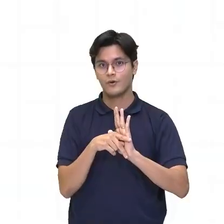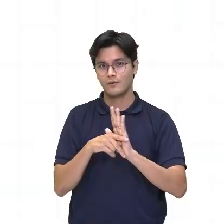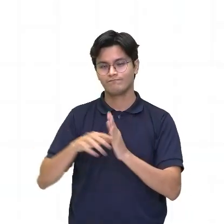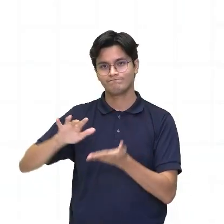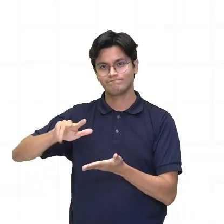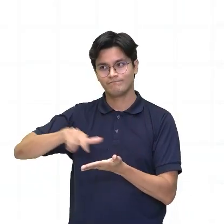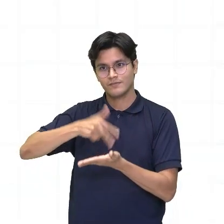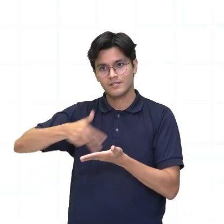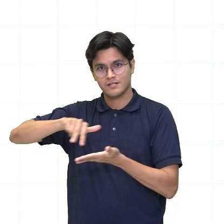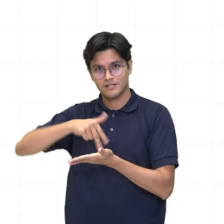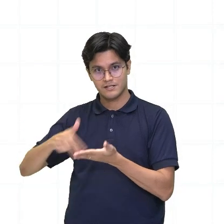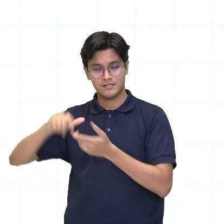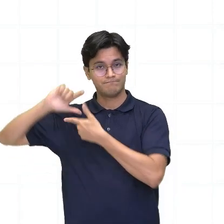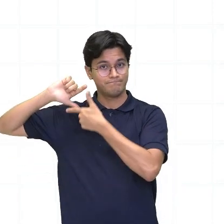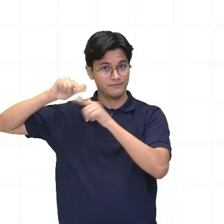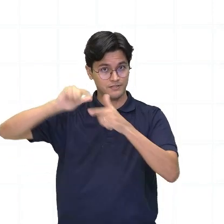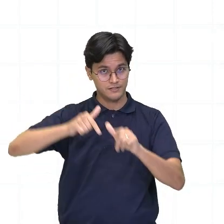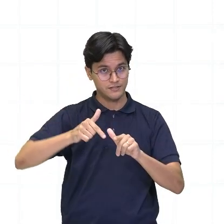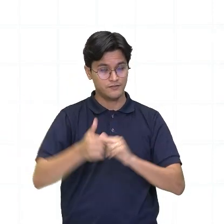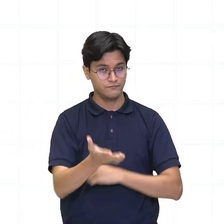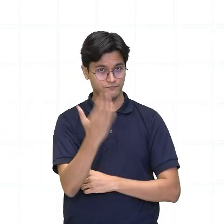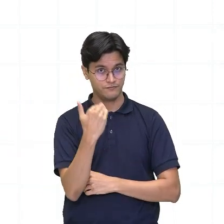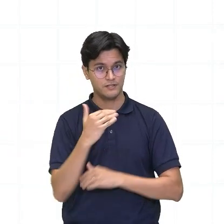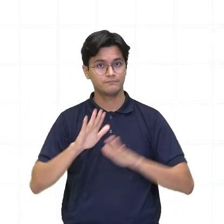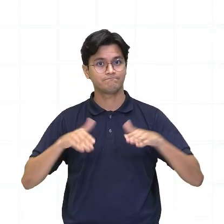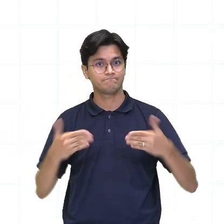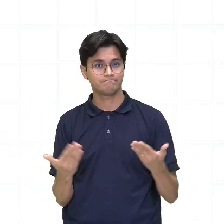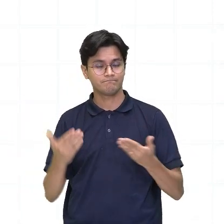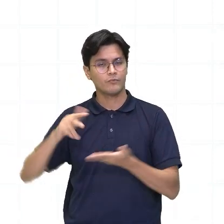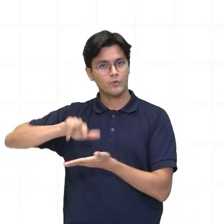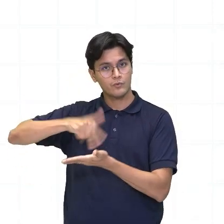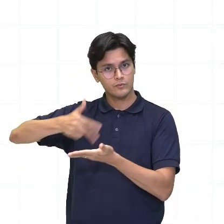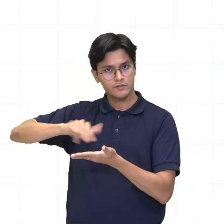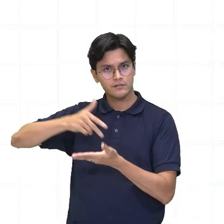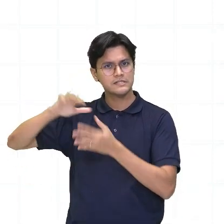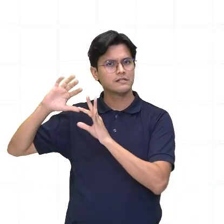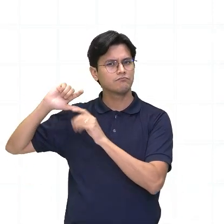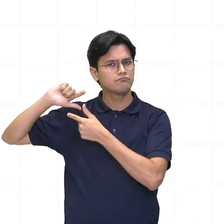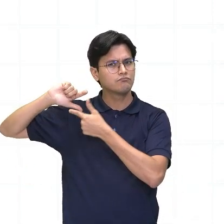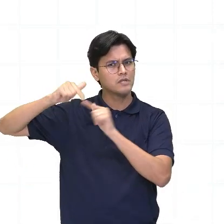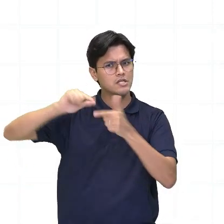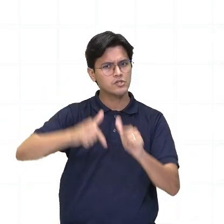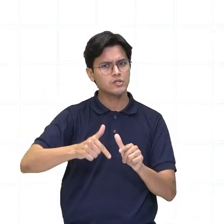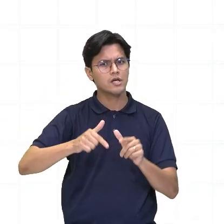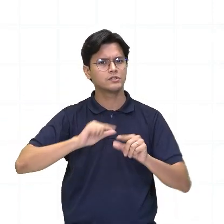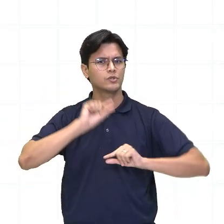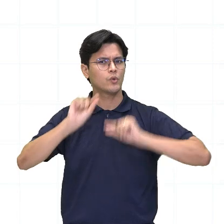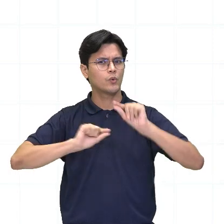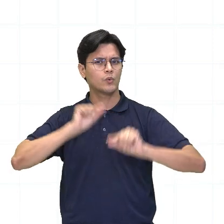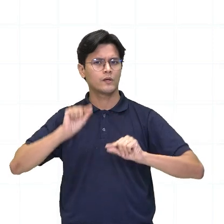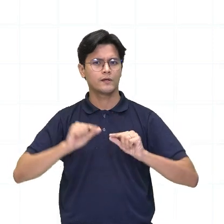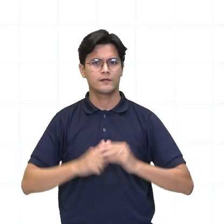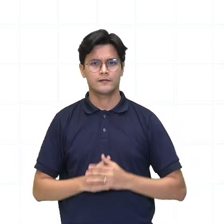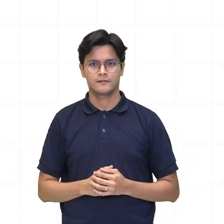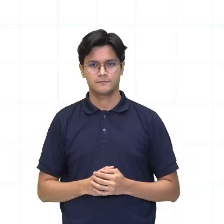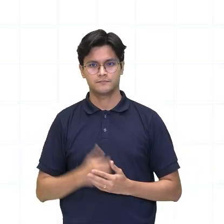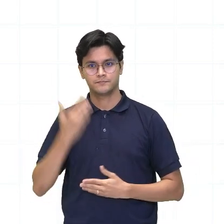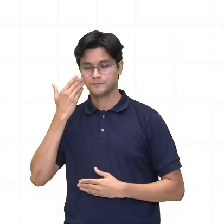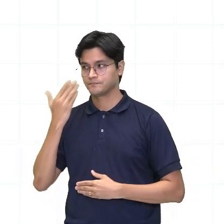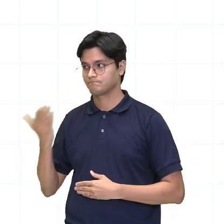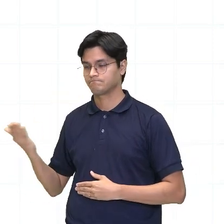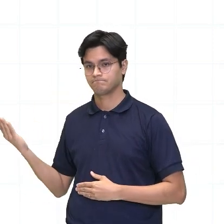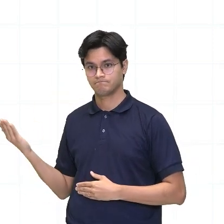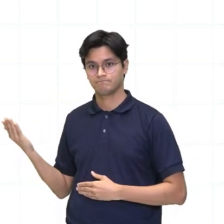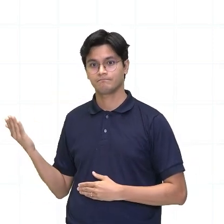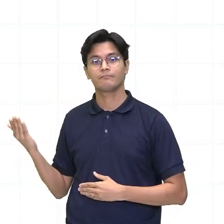lá? Então, conceito de danças tradicionais. Danças tradicionais, olha lá,